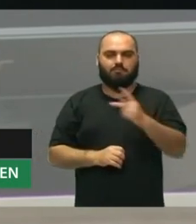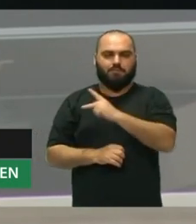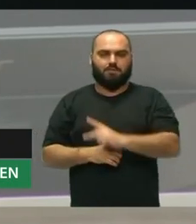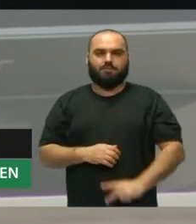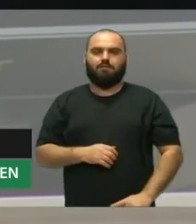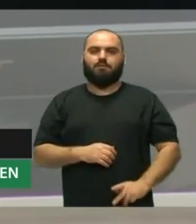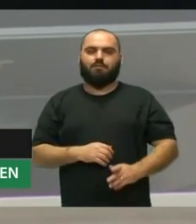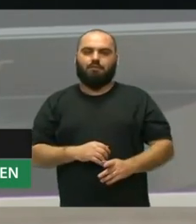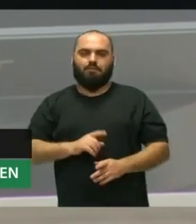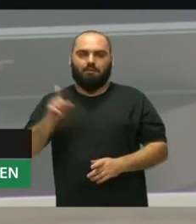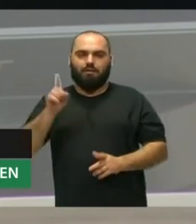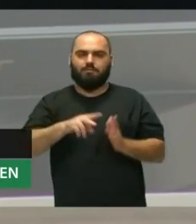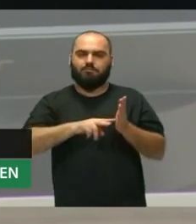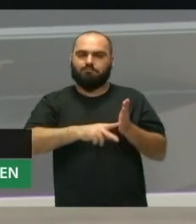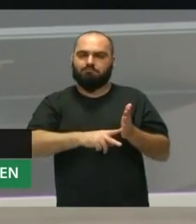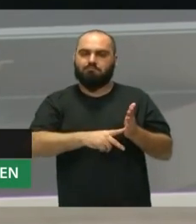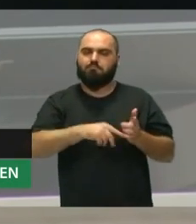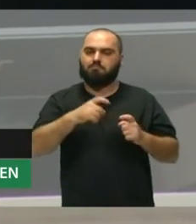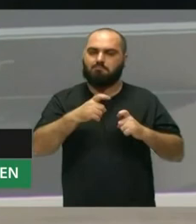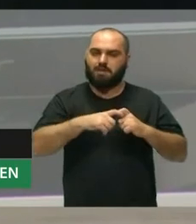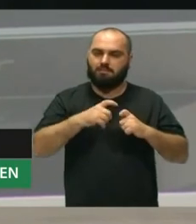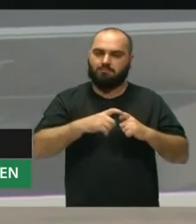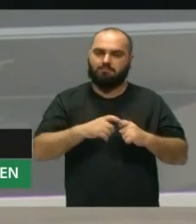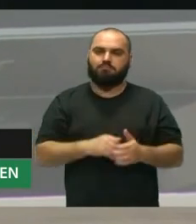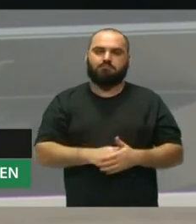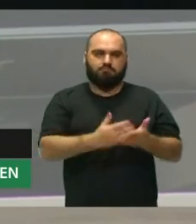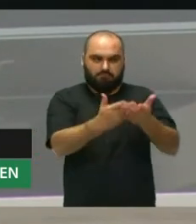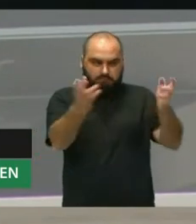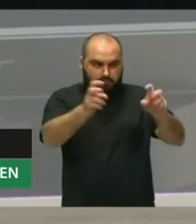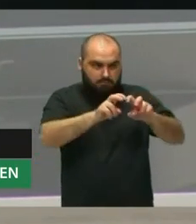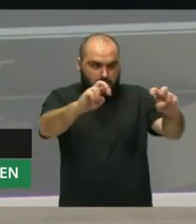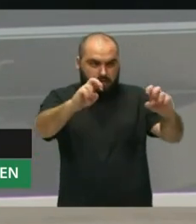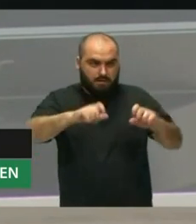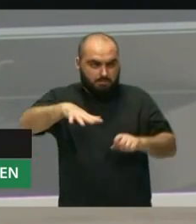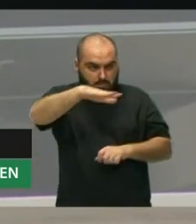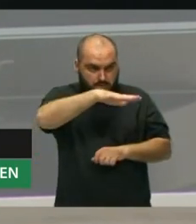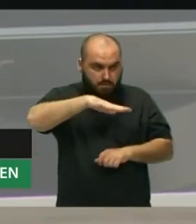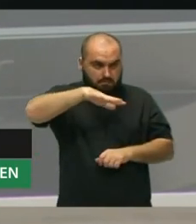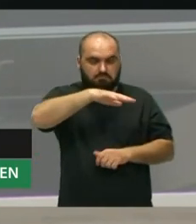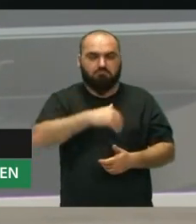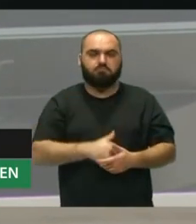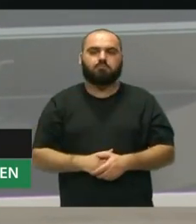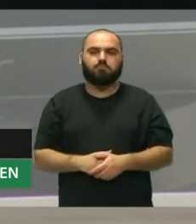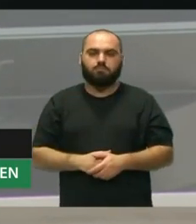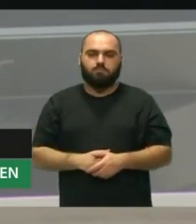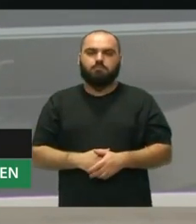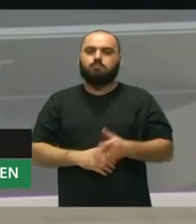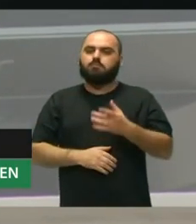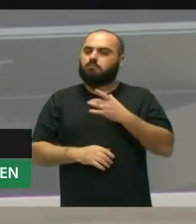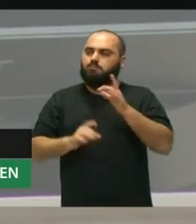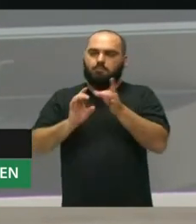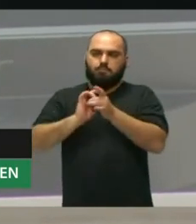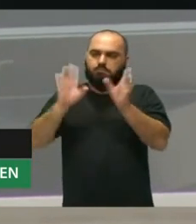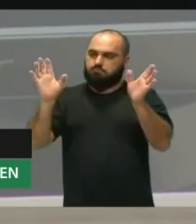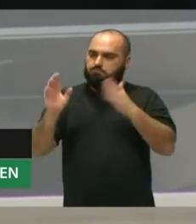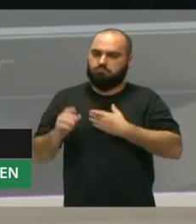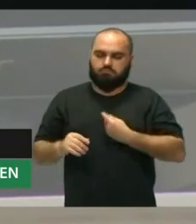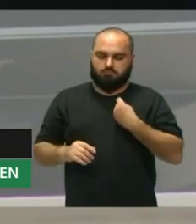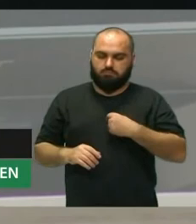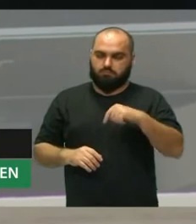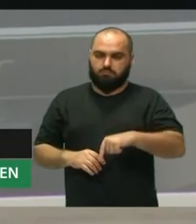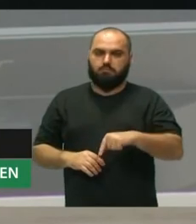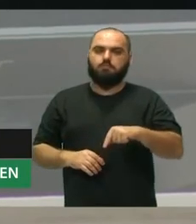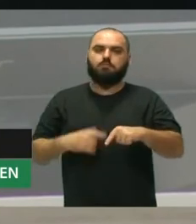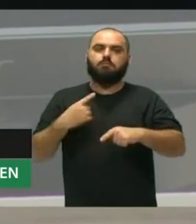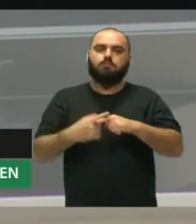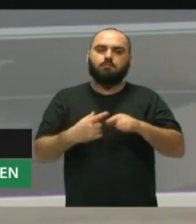presidente lá do Sindicato dos Médicos, e a mesa como um todo, né? E dizer que a gente está aí a par e a passo, até porque a proposta